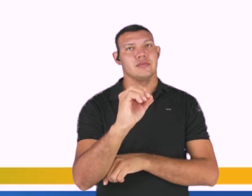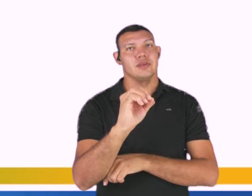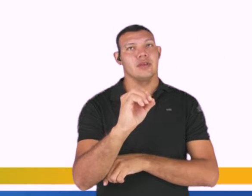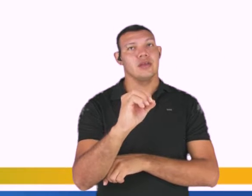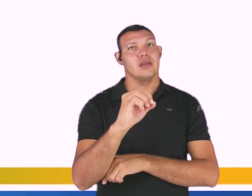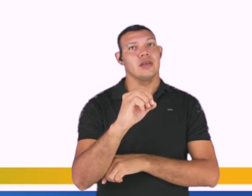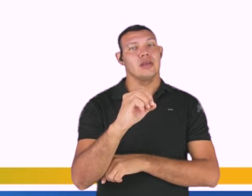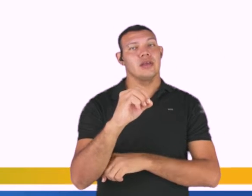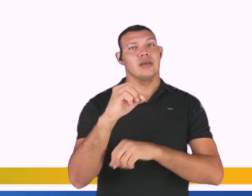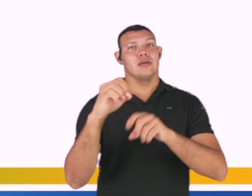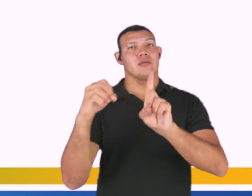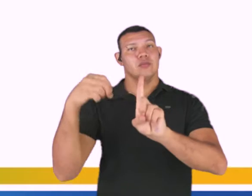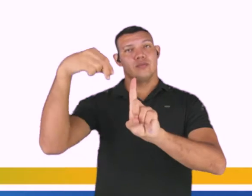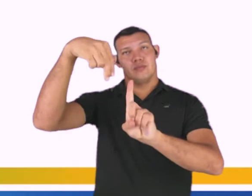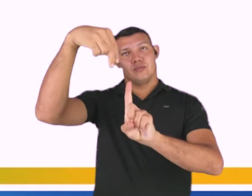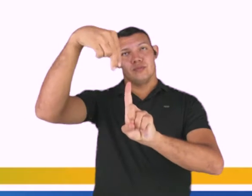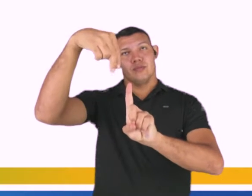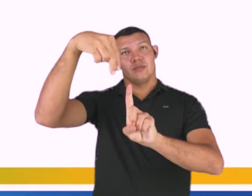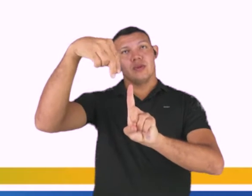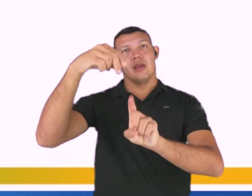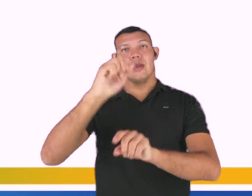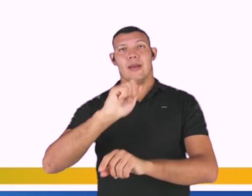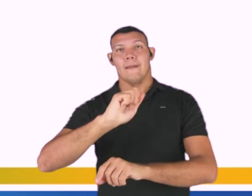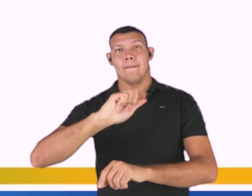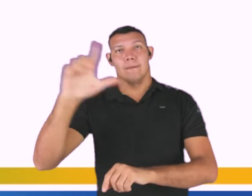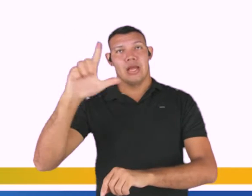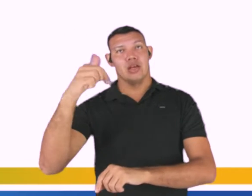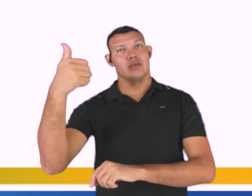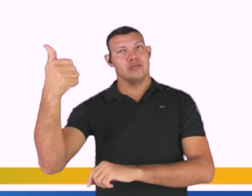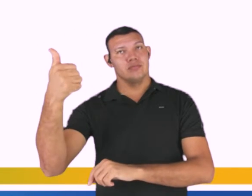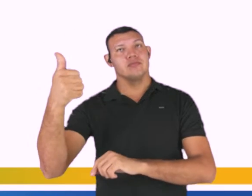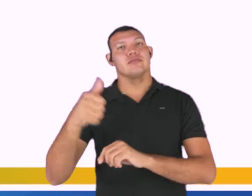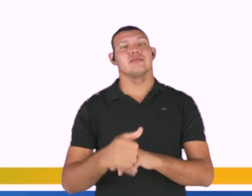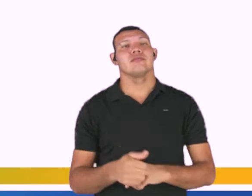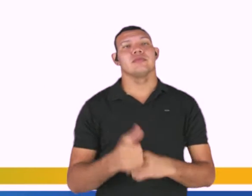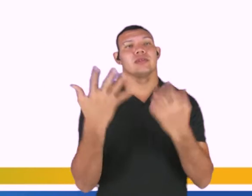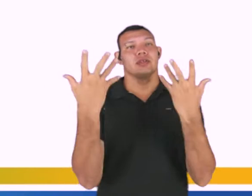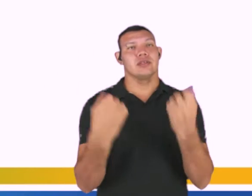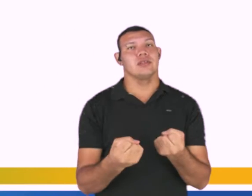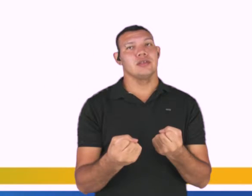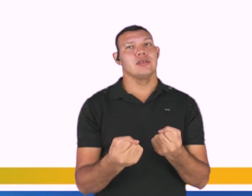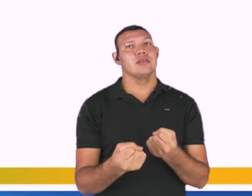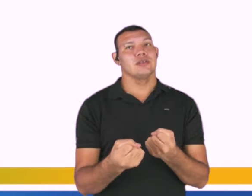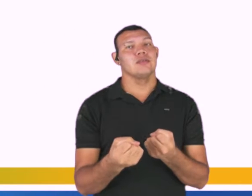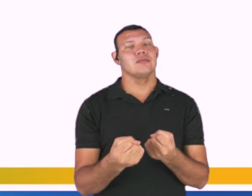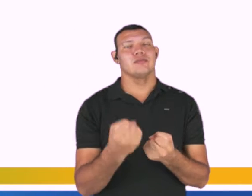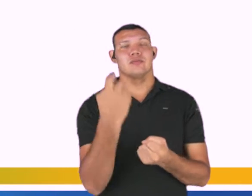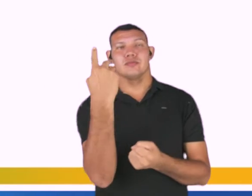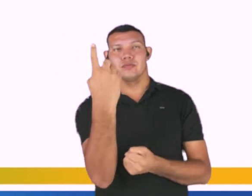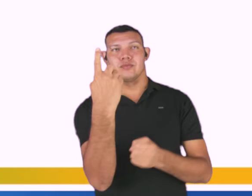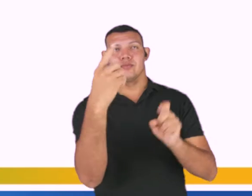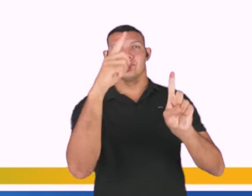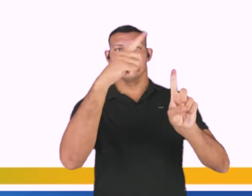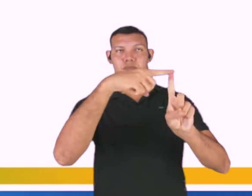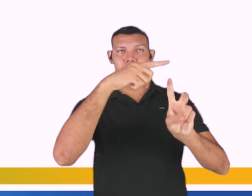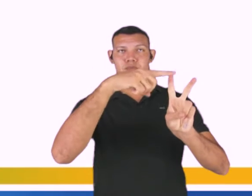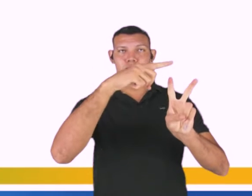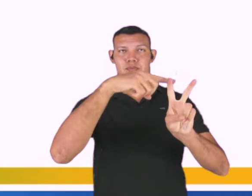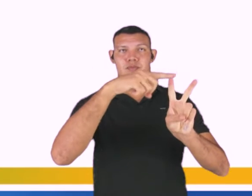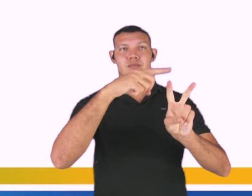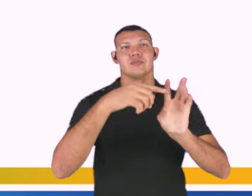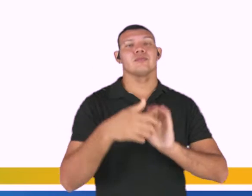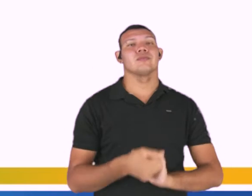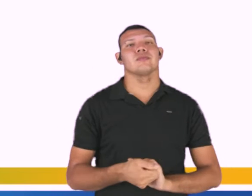ou igual a 1, admite pelo menos uma raiz. Tal propriedade é conhecida como